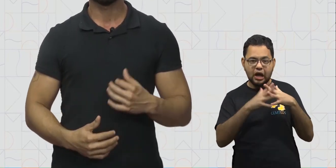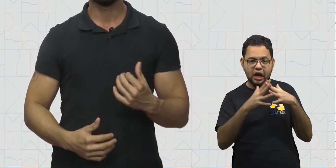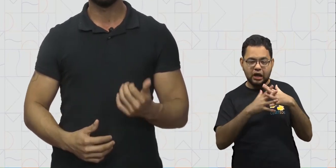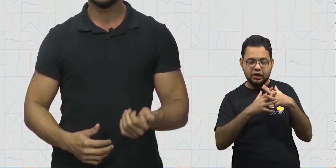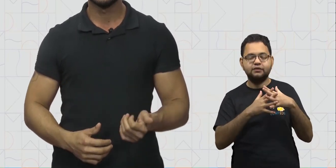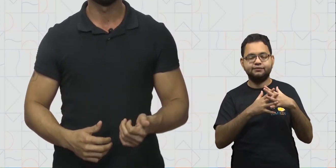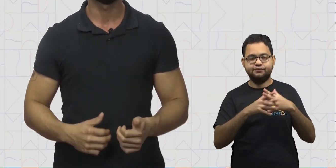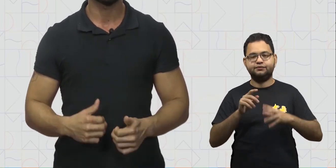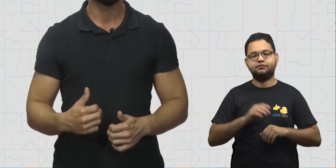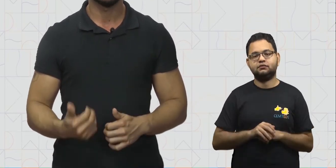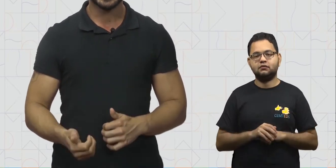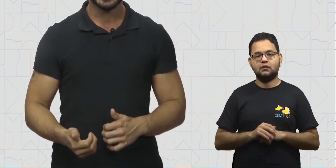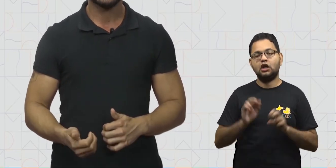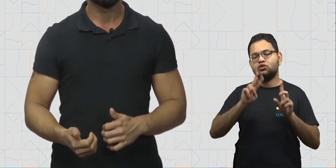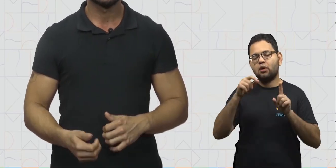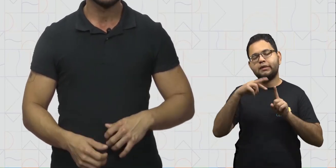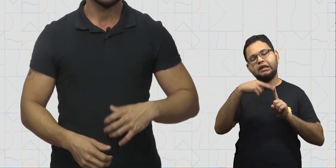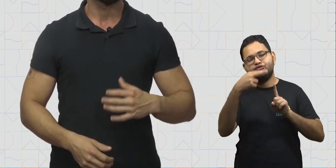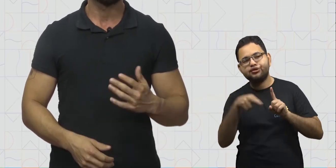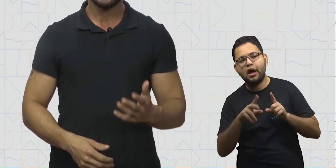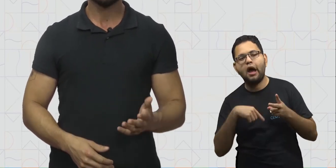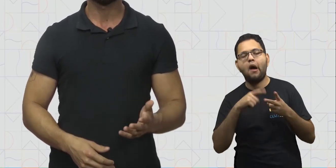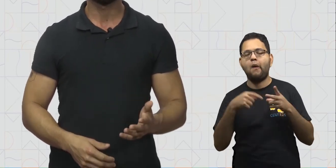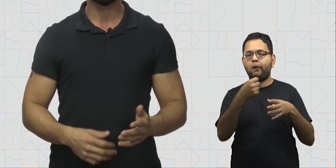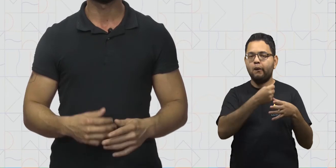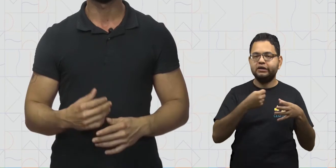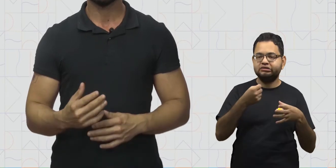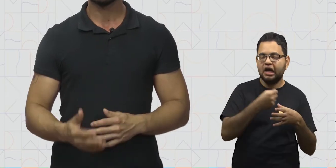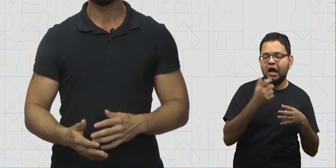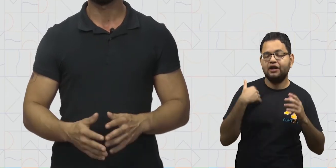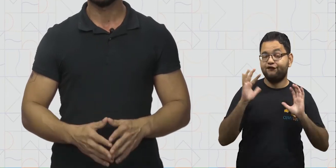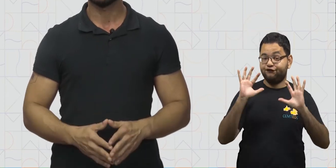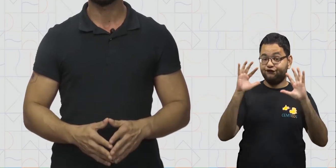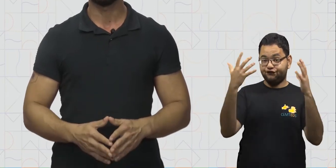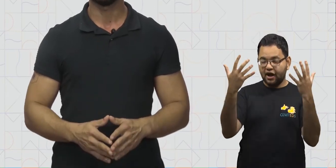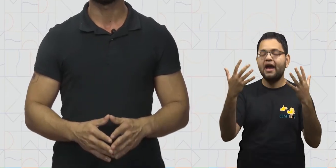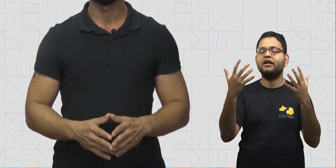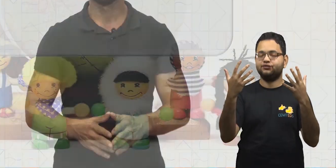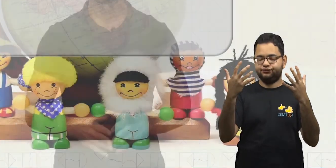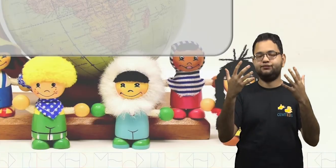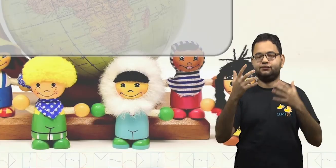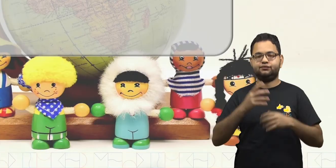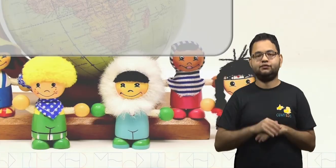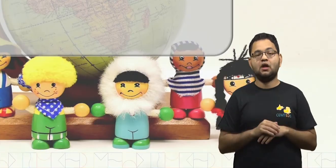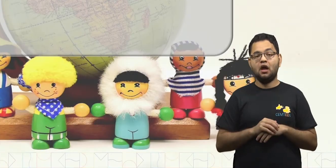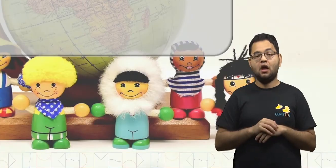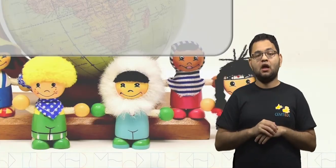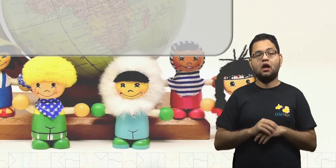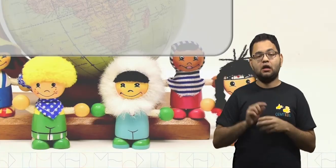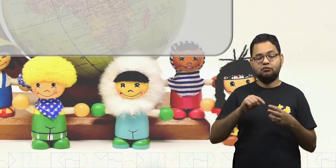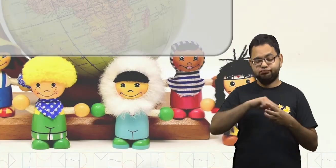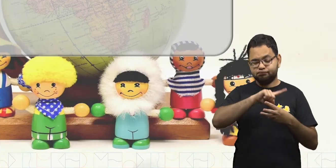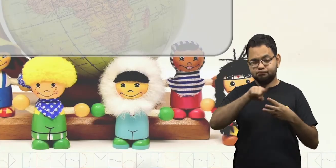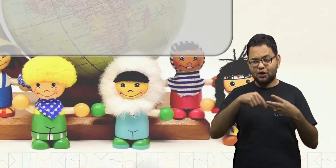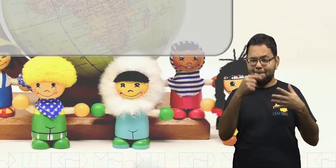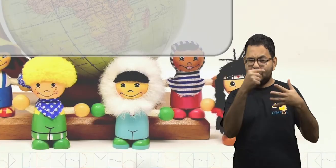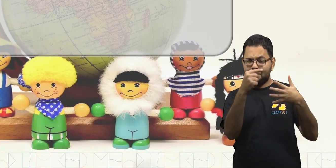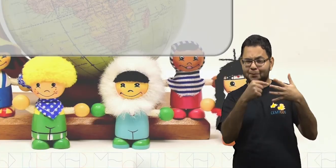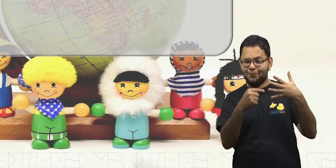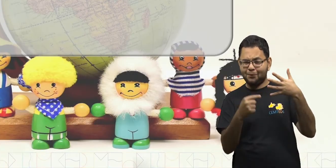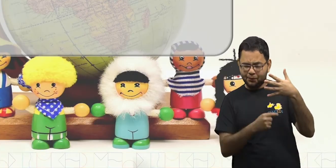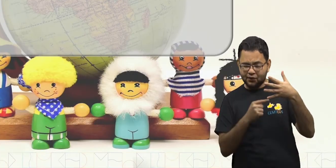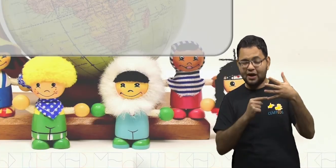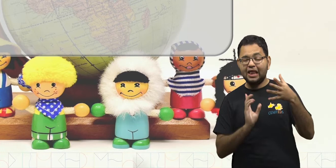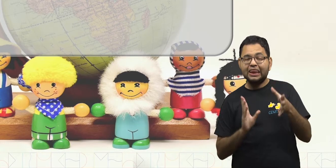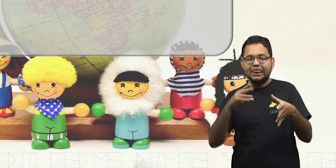elementos, como a religião e a culinária, as festas e as demais manifestações, formam a identidade cultural